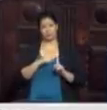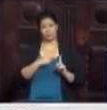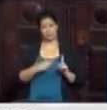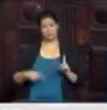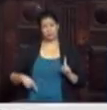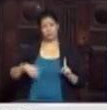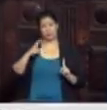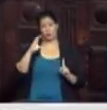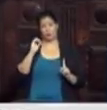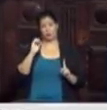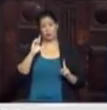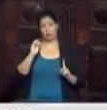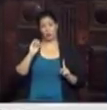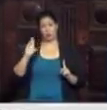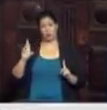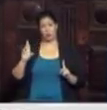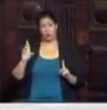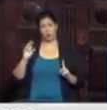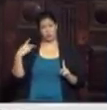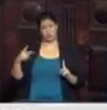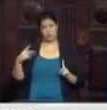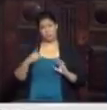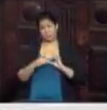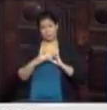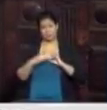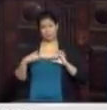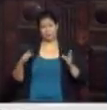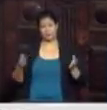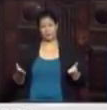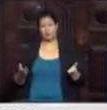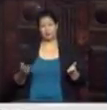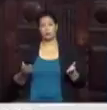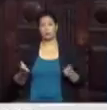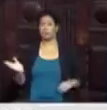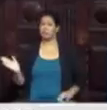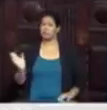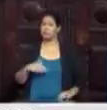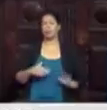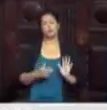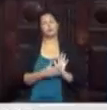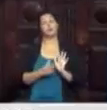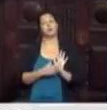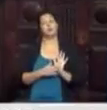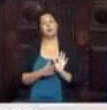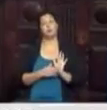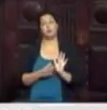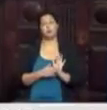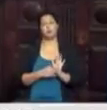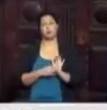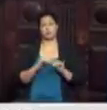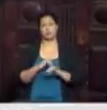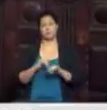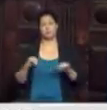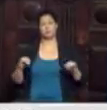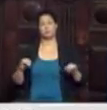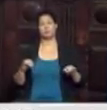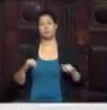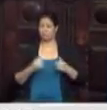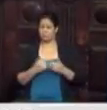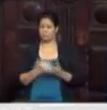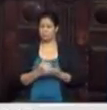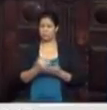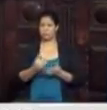O liberal, que veio com a proposta de desmonte do Estado. E